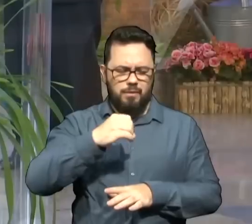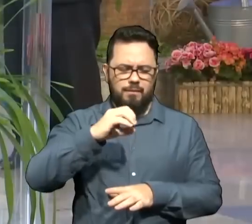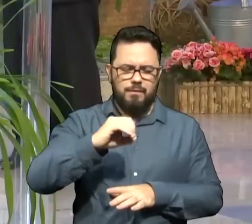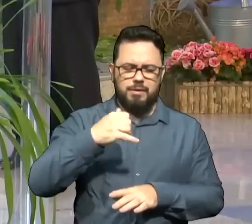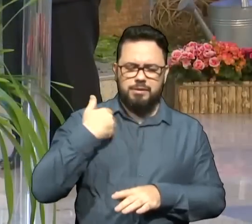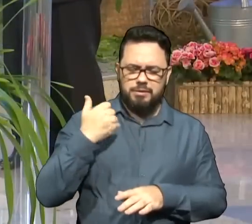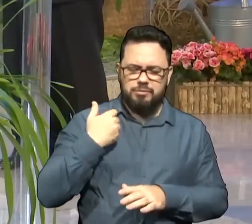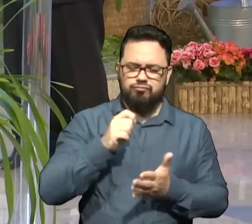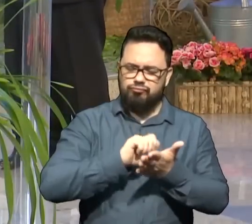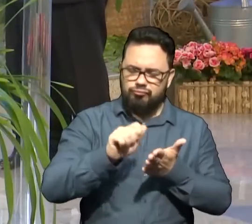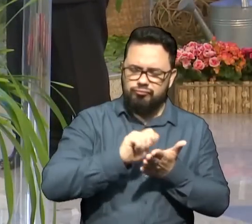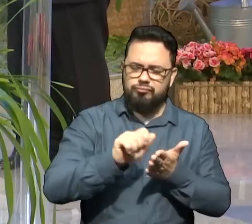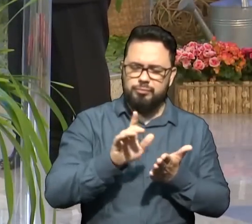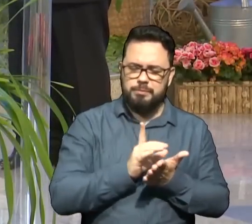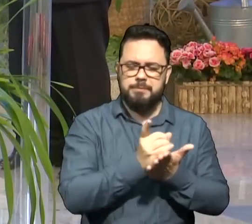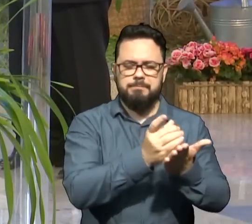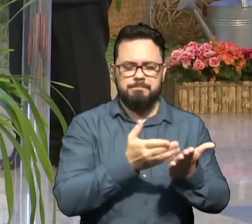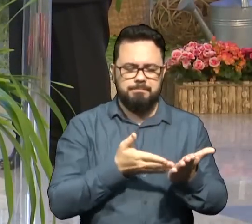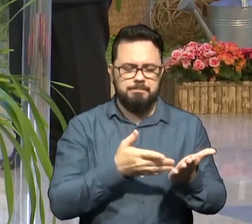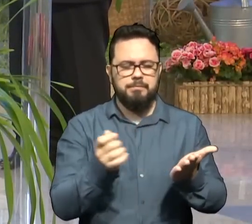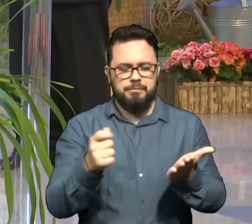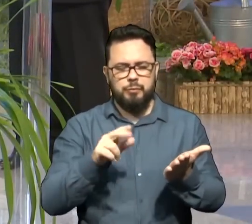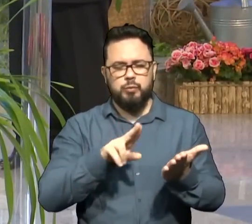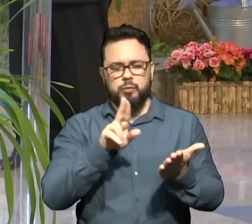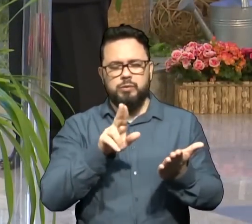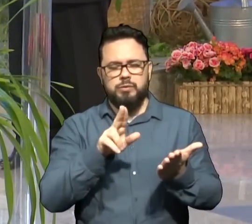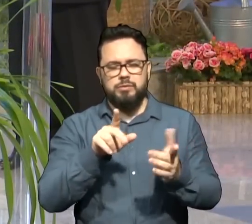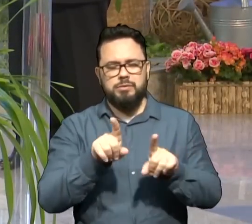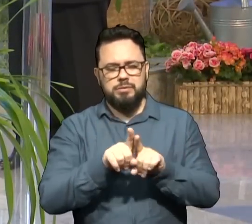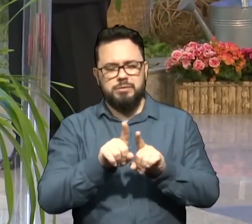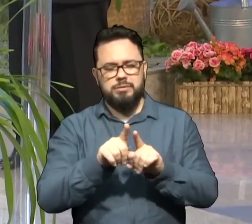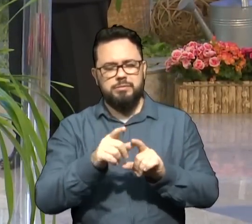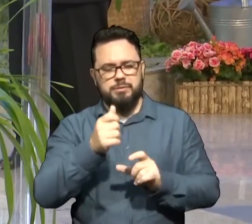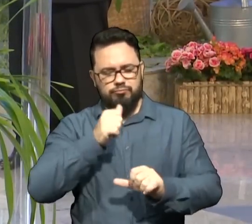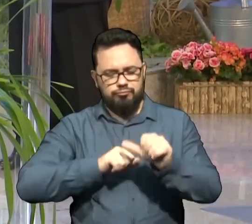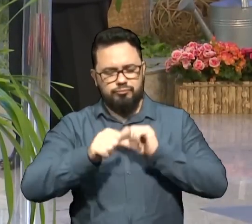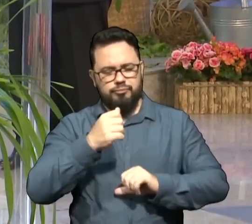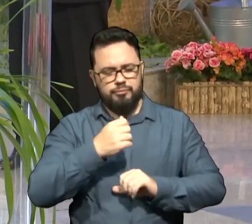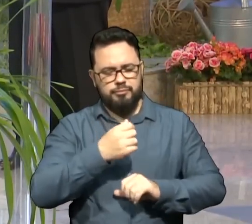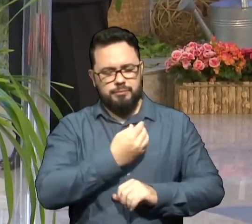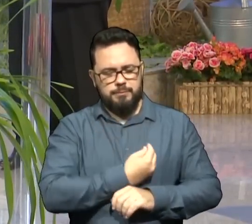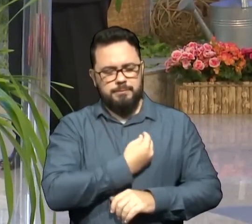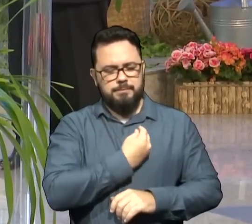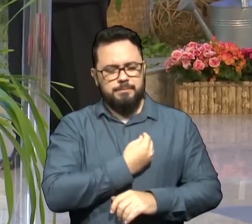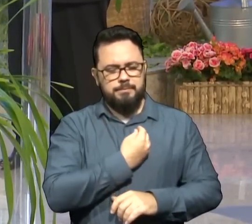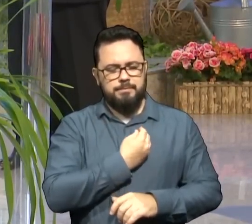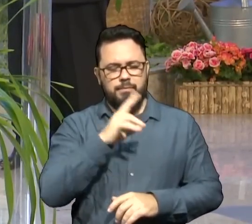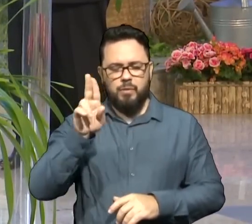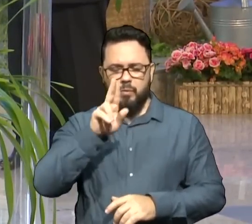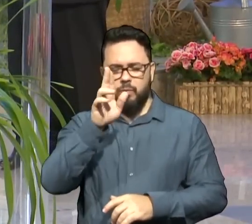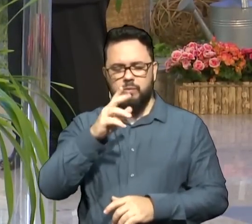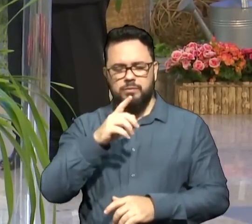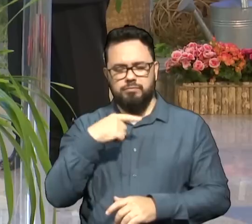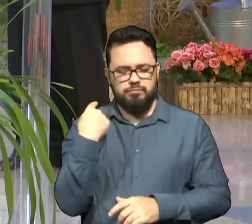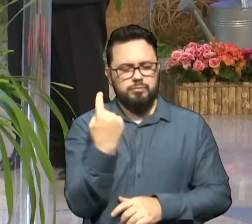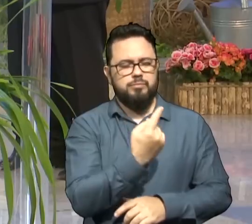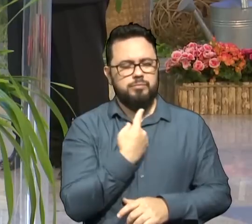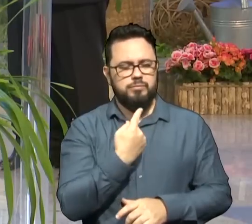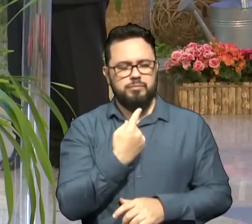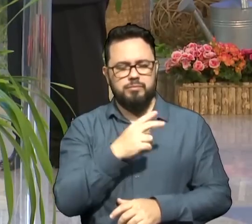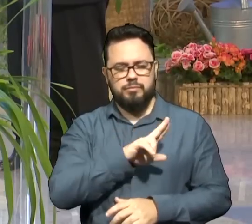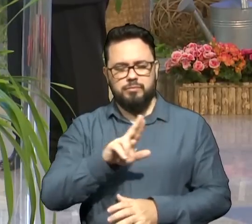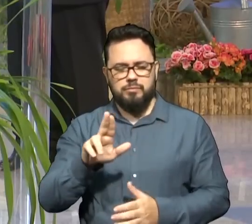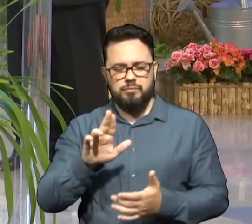um livro da Bíblia e para mudar a nossa vida usa-nos também Senhor por amor do teu